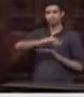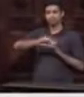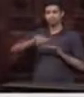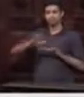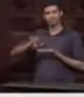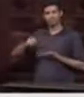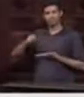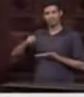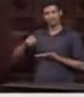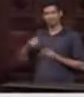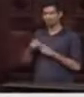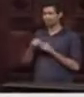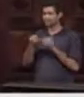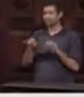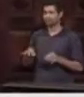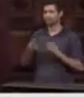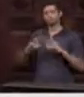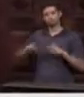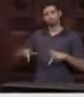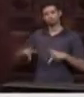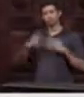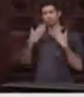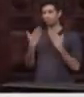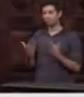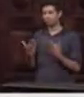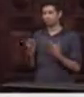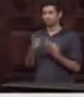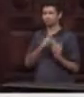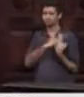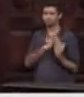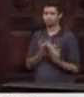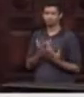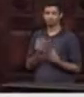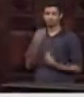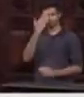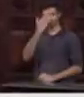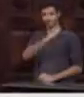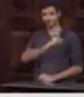diferença tratando a coisa pública com responsabilidade. Muito obrigado, presidente.